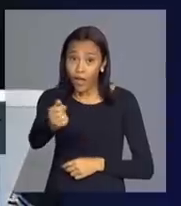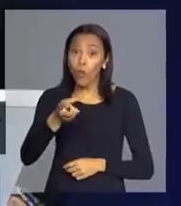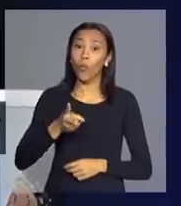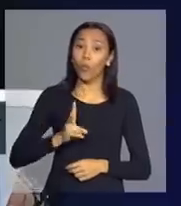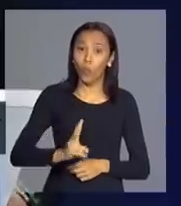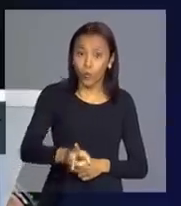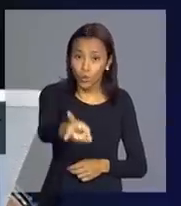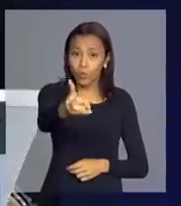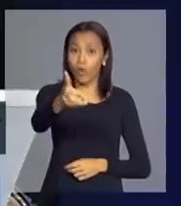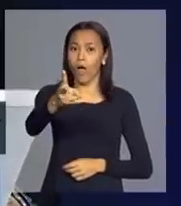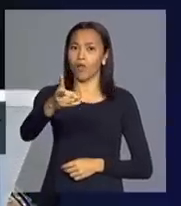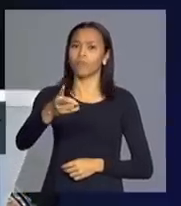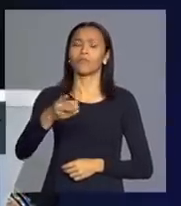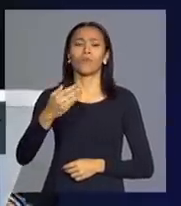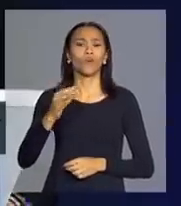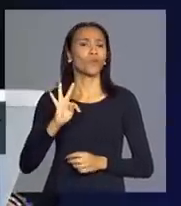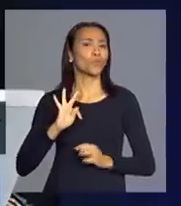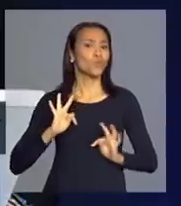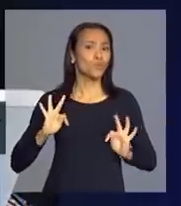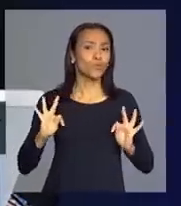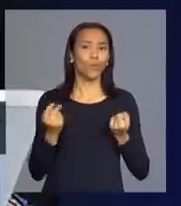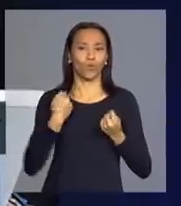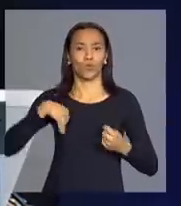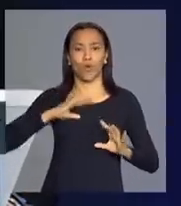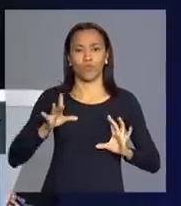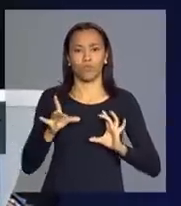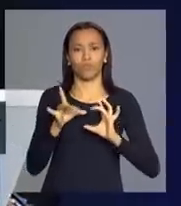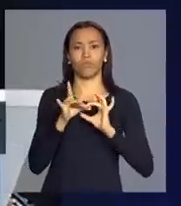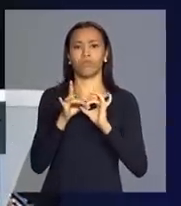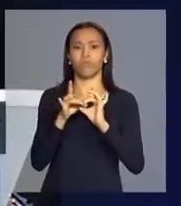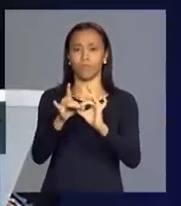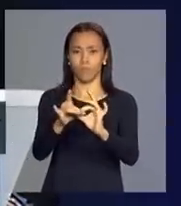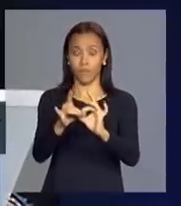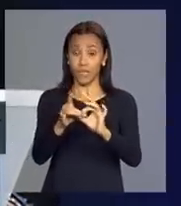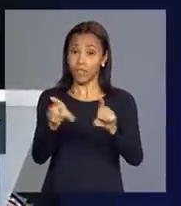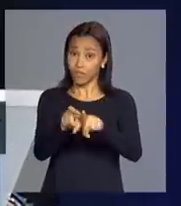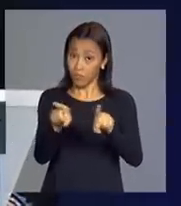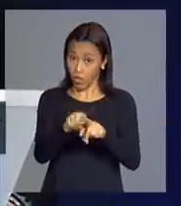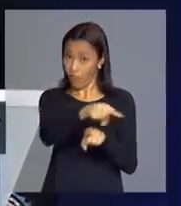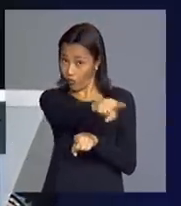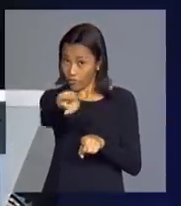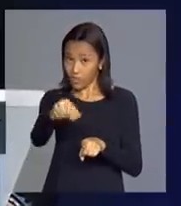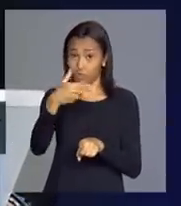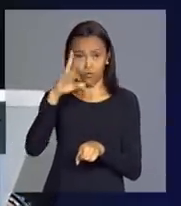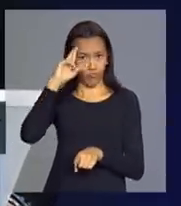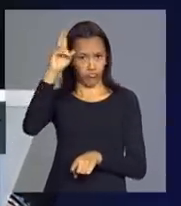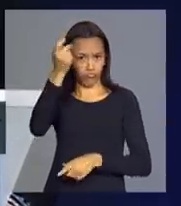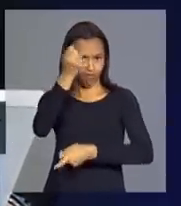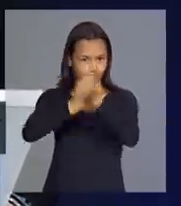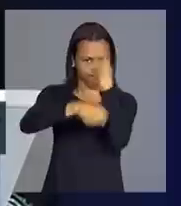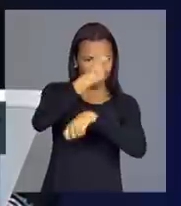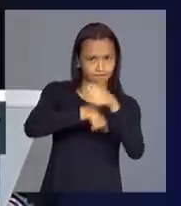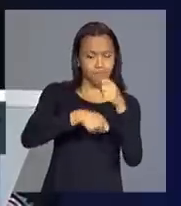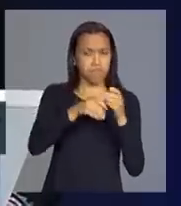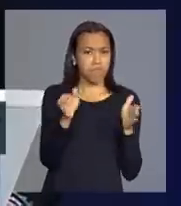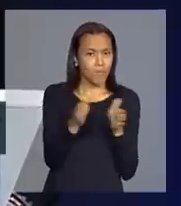frente com todos nós. E desse nós, os senhores e as senhoras,